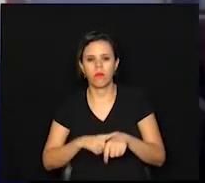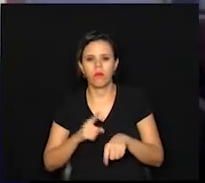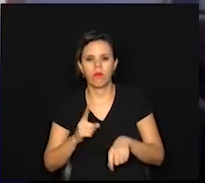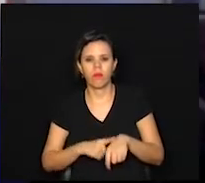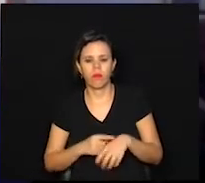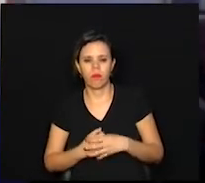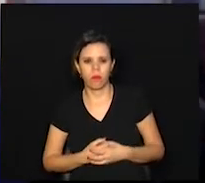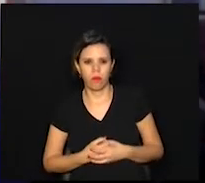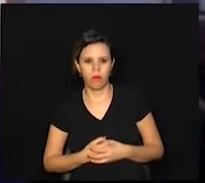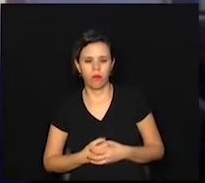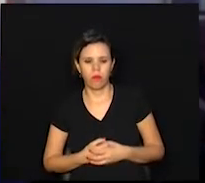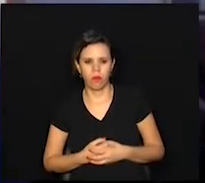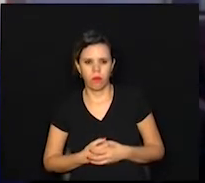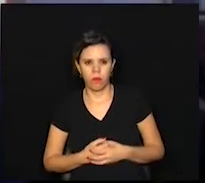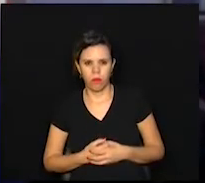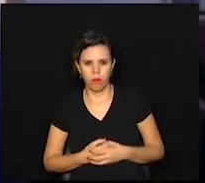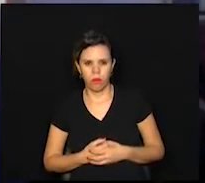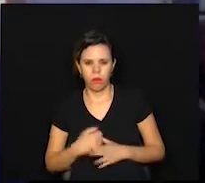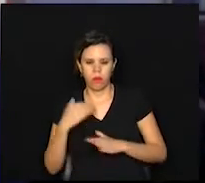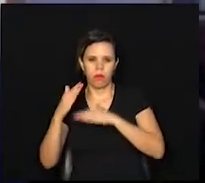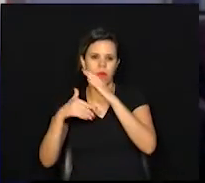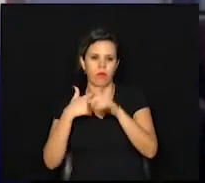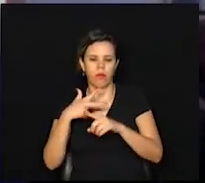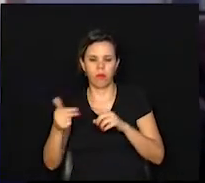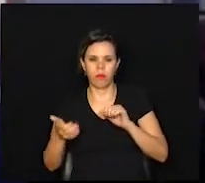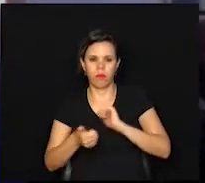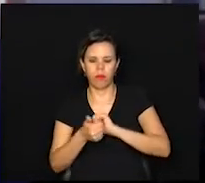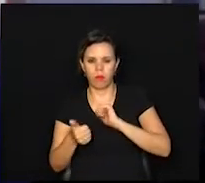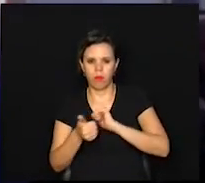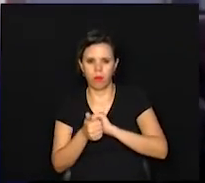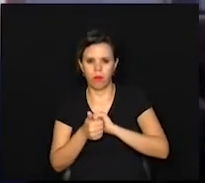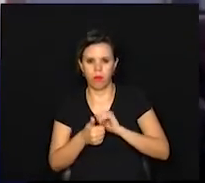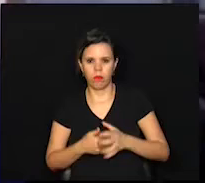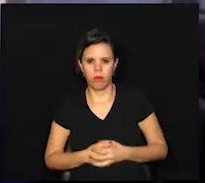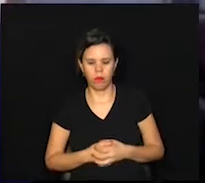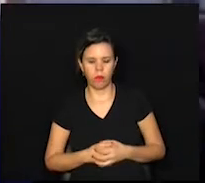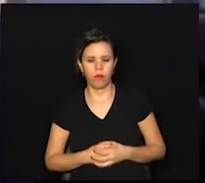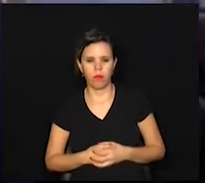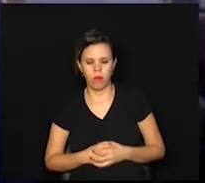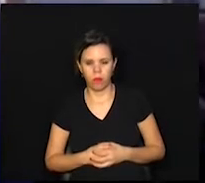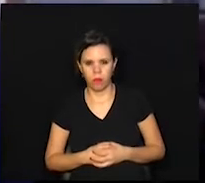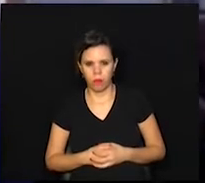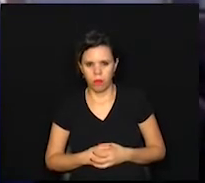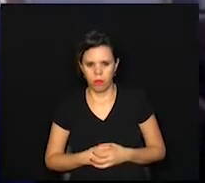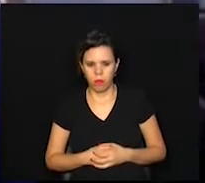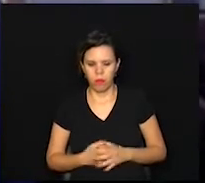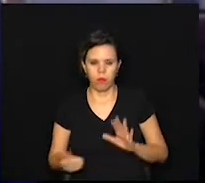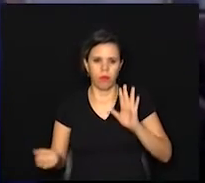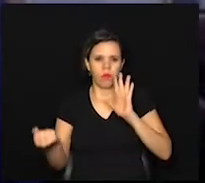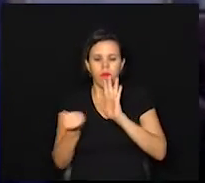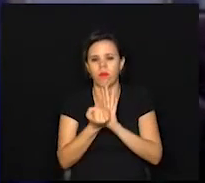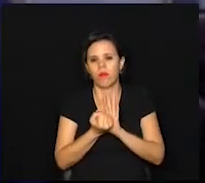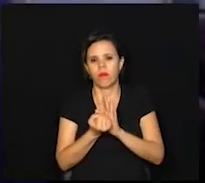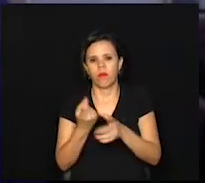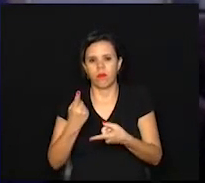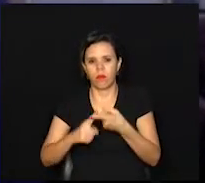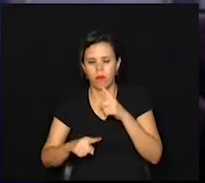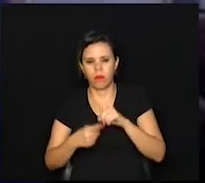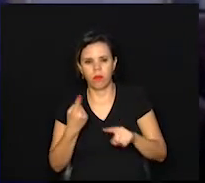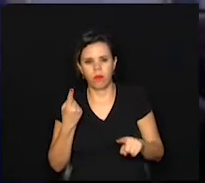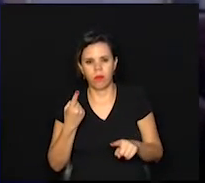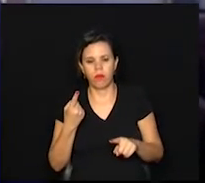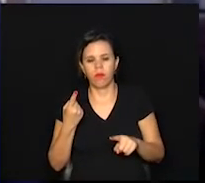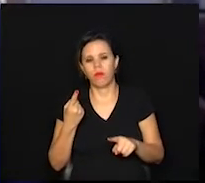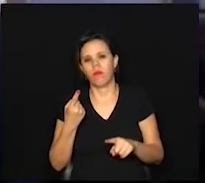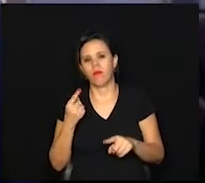que se dê um salto de qualidade, né, nos marcos, nos pactos civilizatórios que